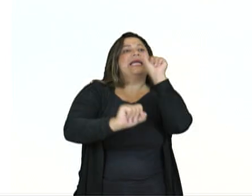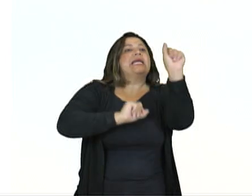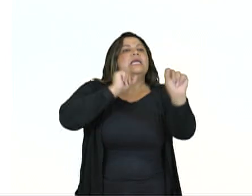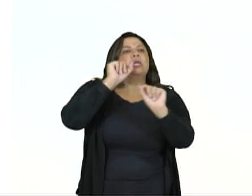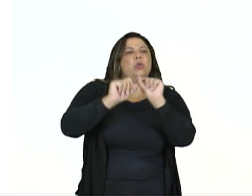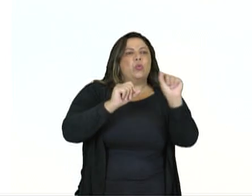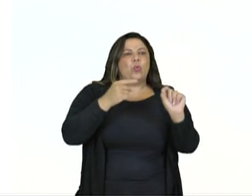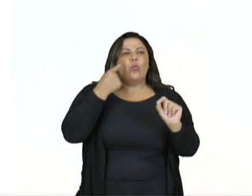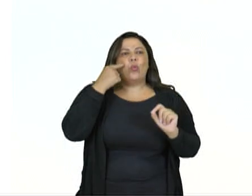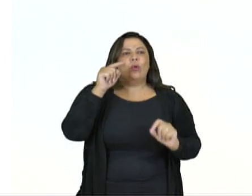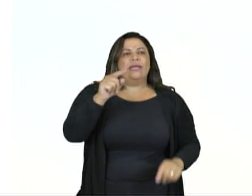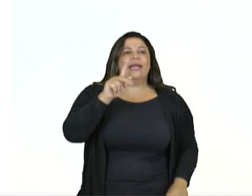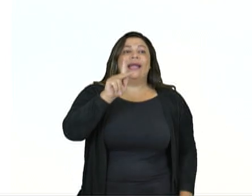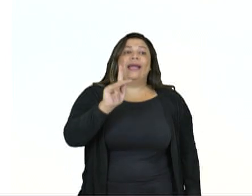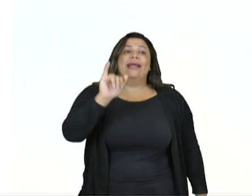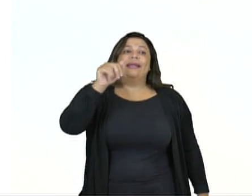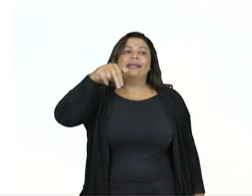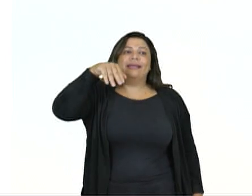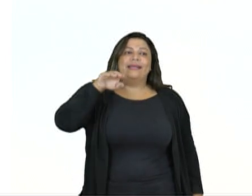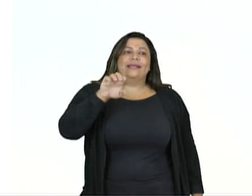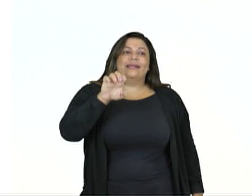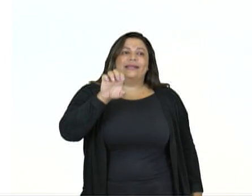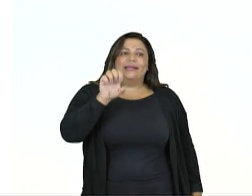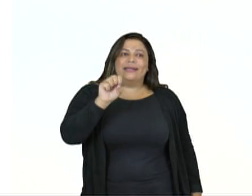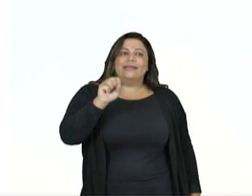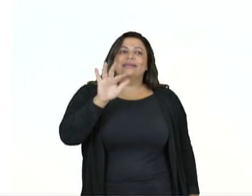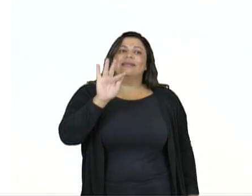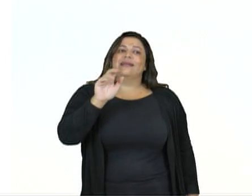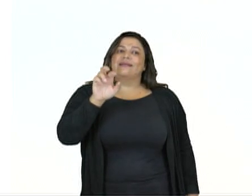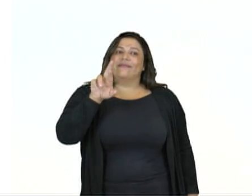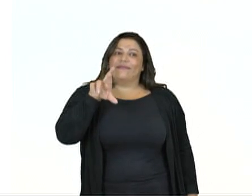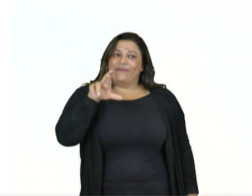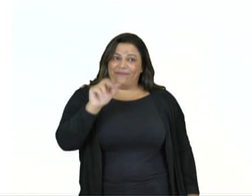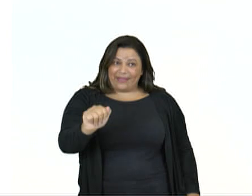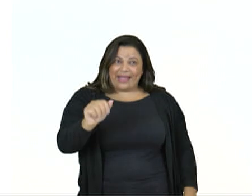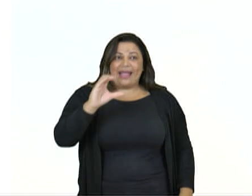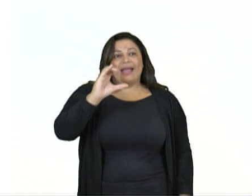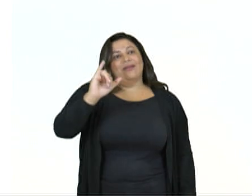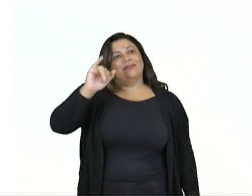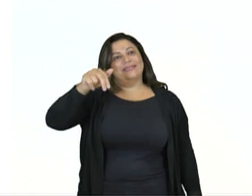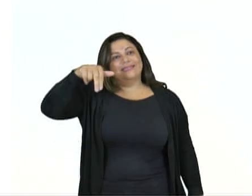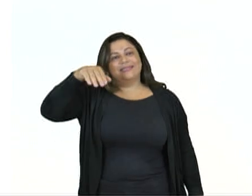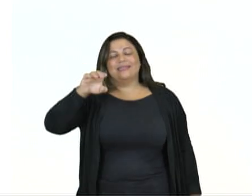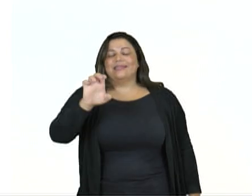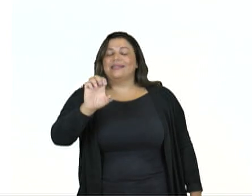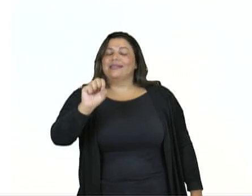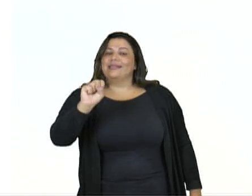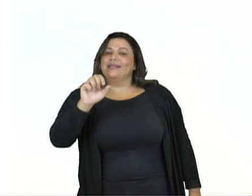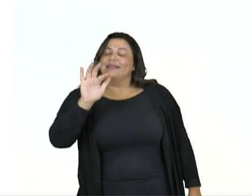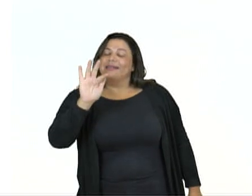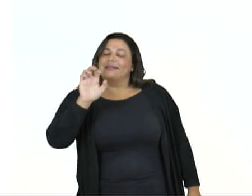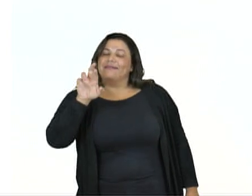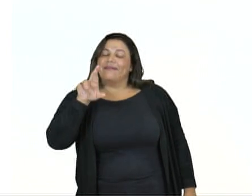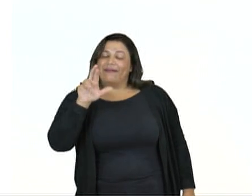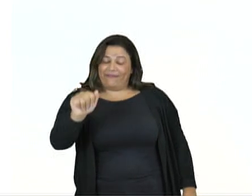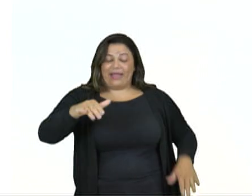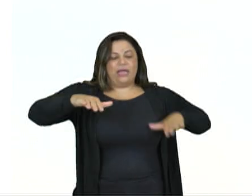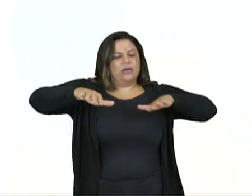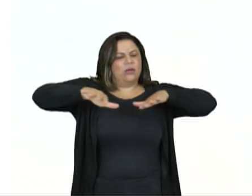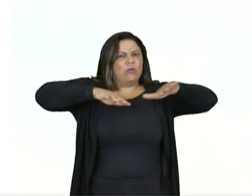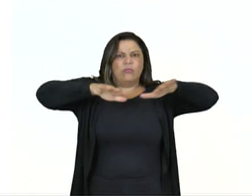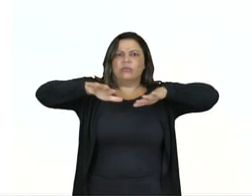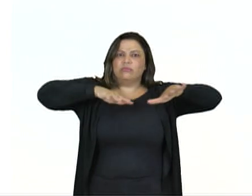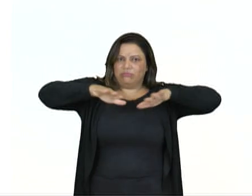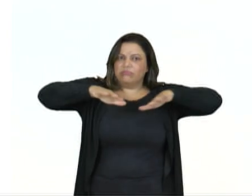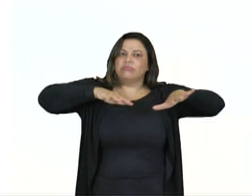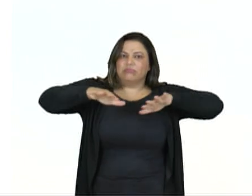ou quinesfera, espaço individual do corpo que se movimenta